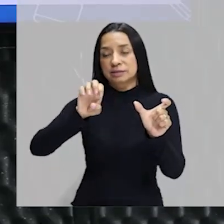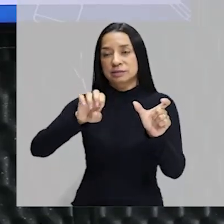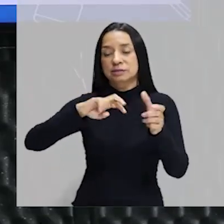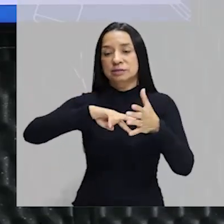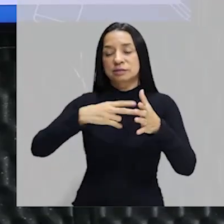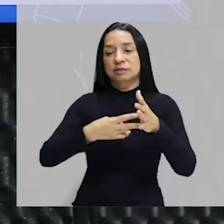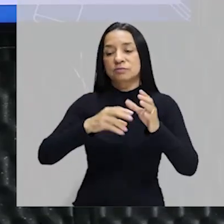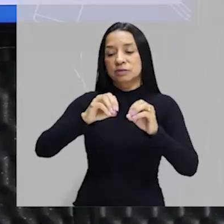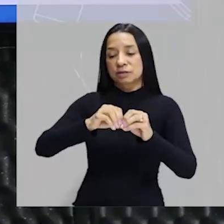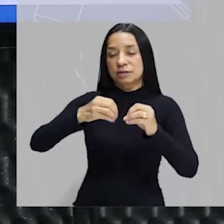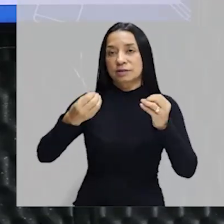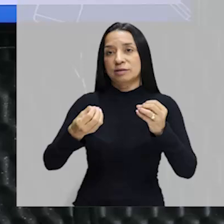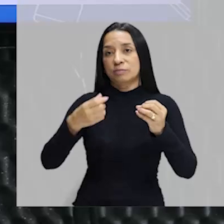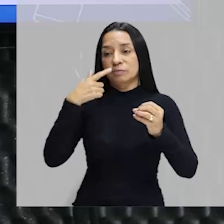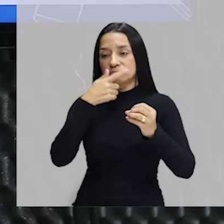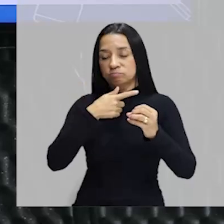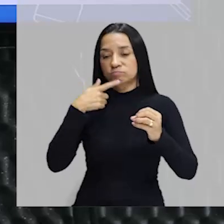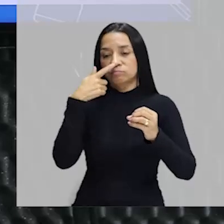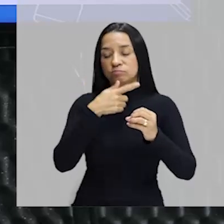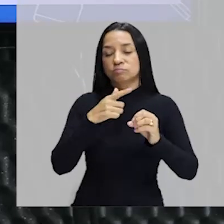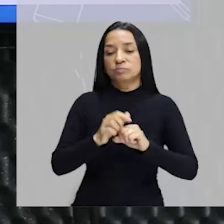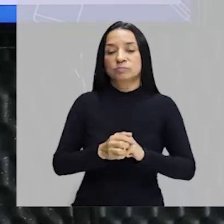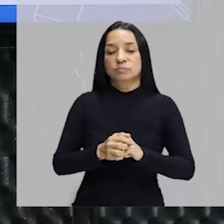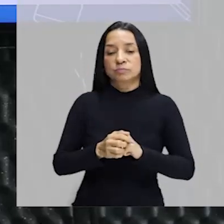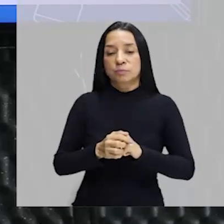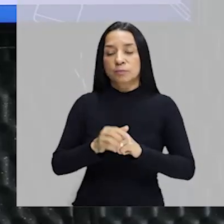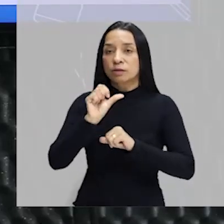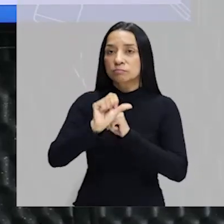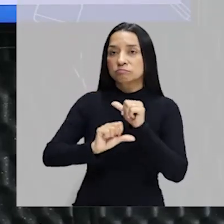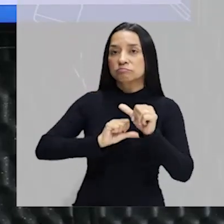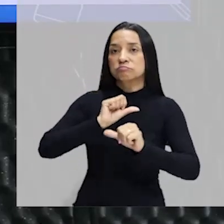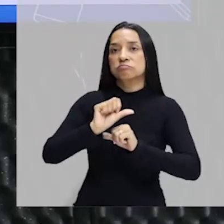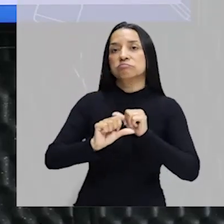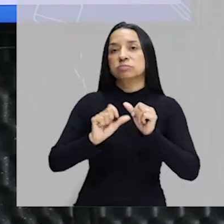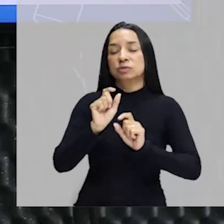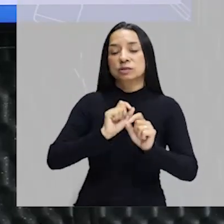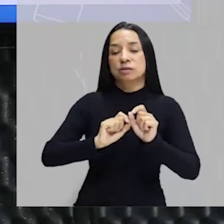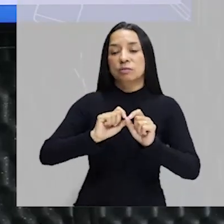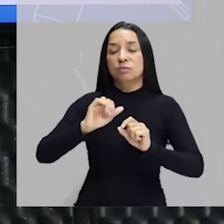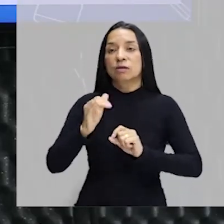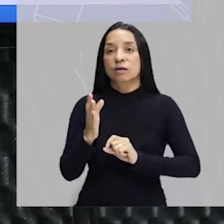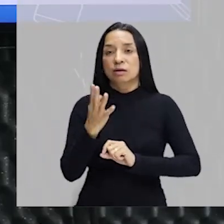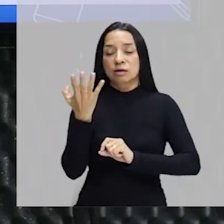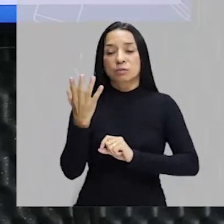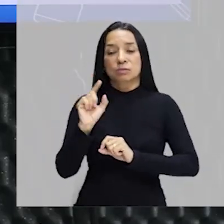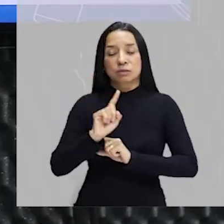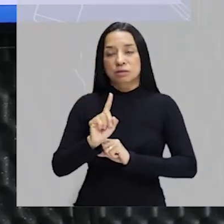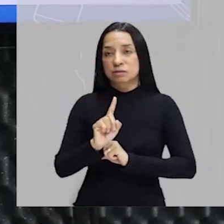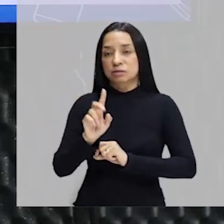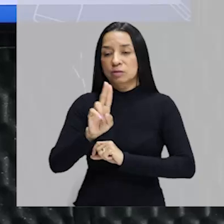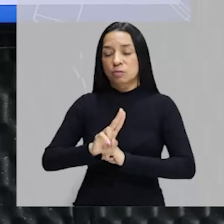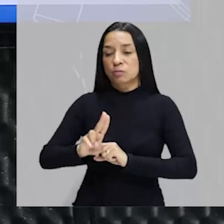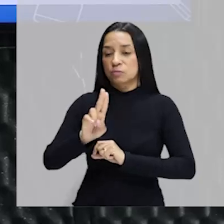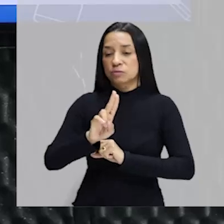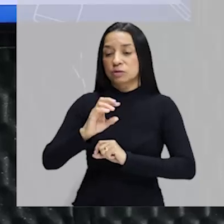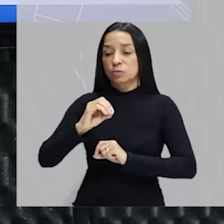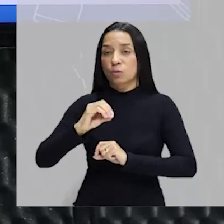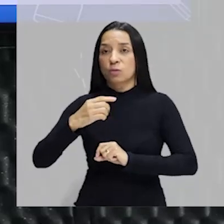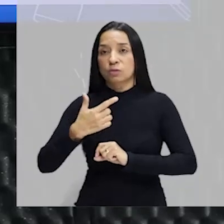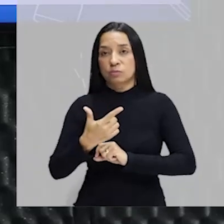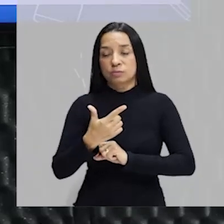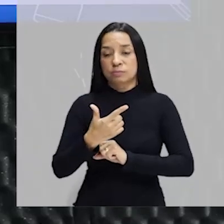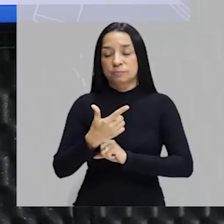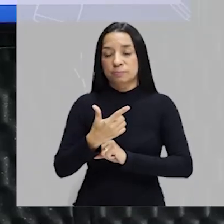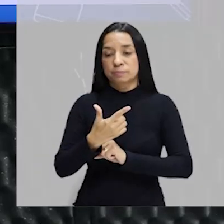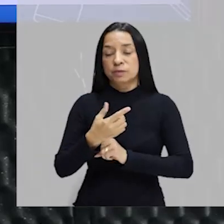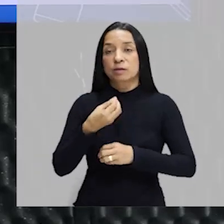glicose. E essa reação de glicólise, ela acontece sem a utilização do oxigênio, tá,